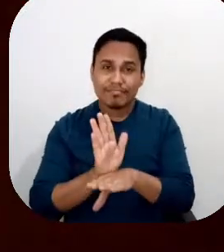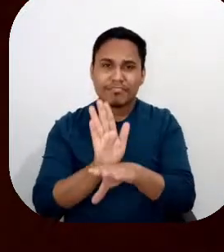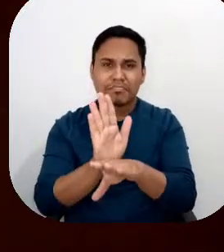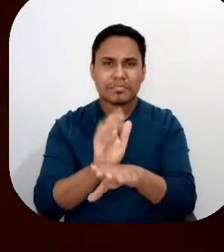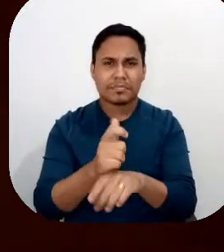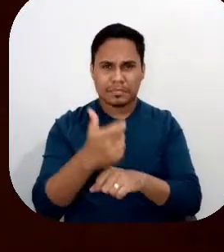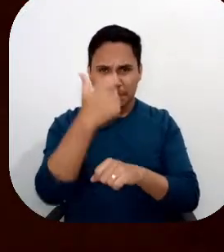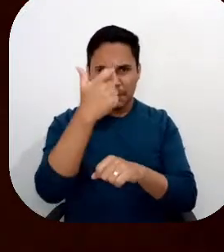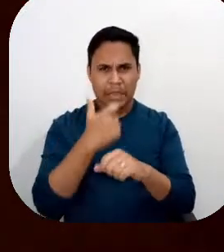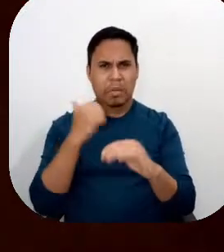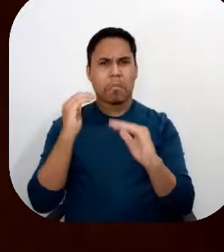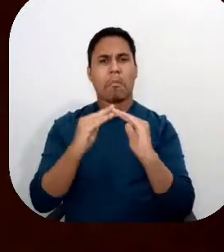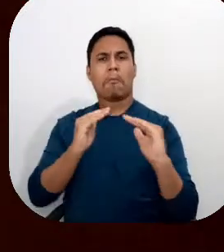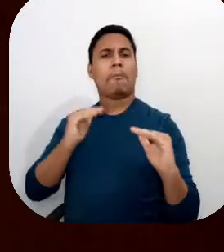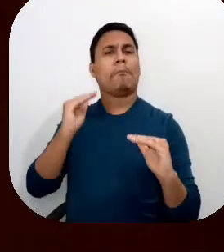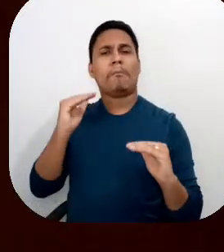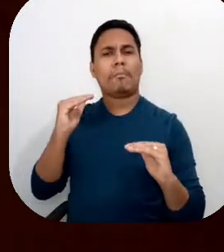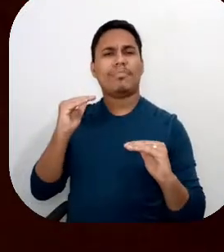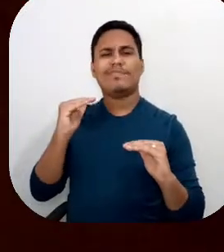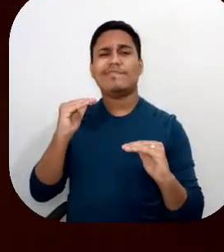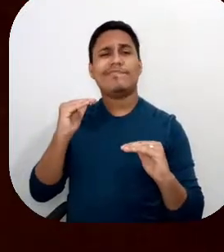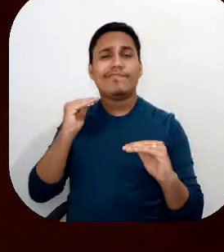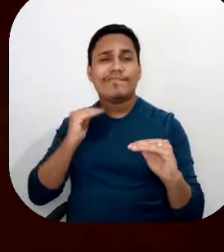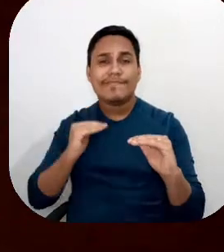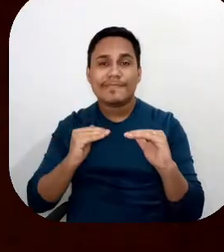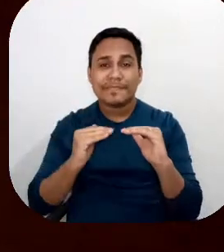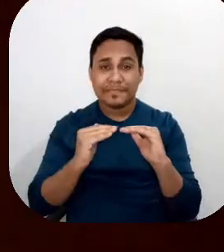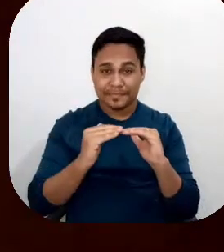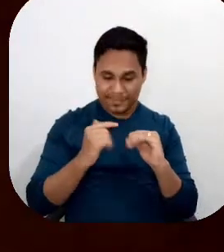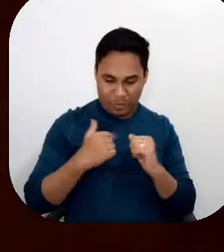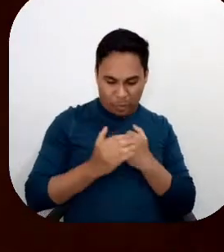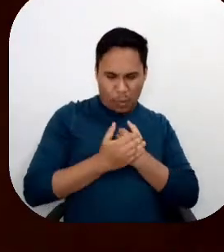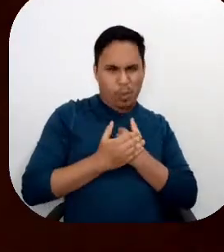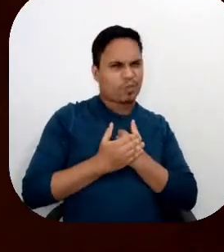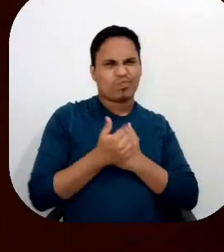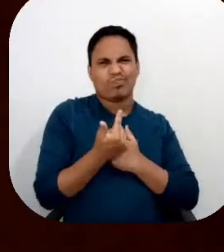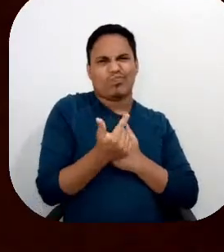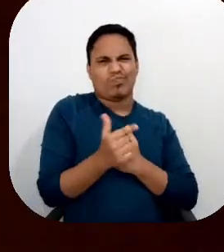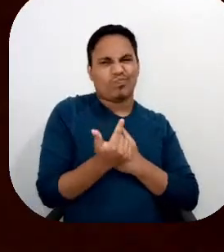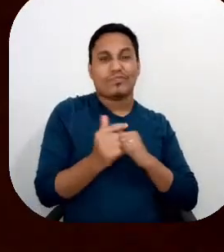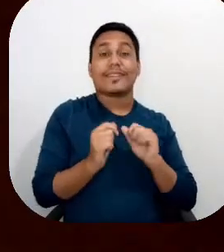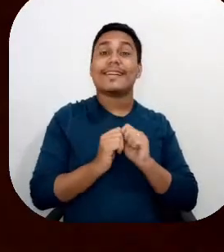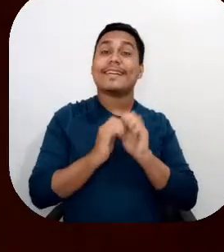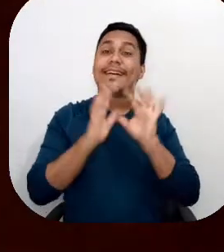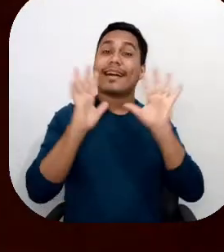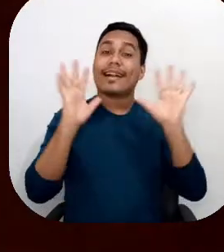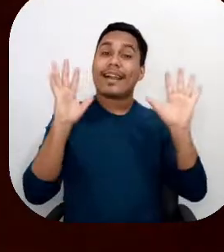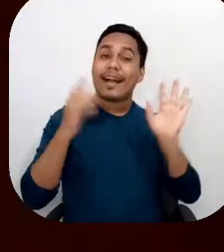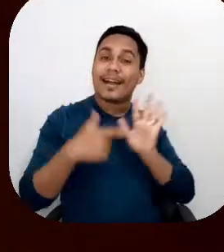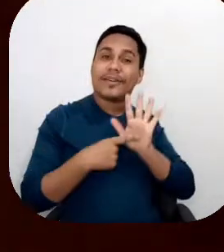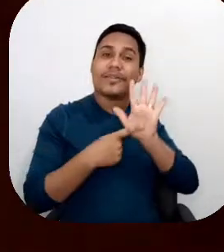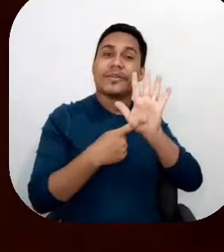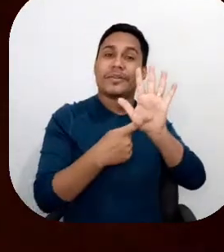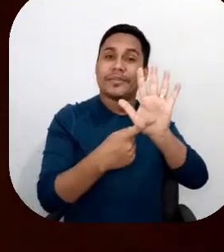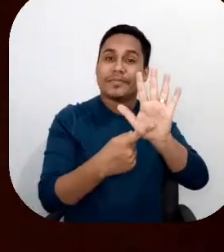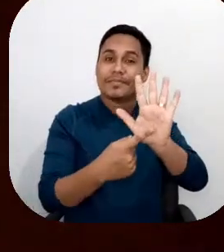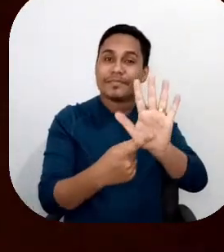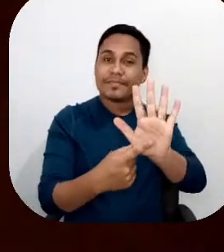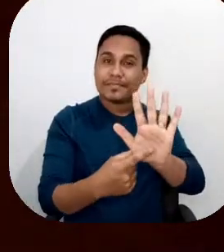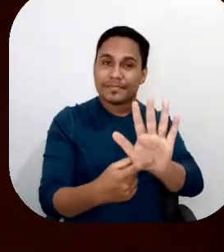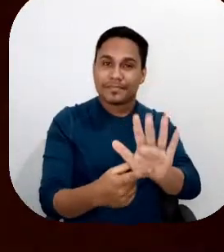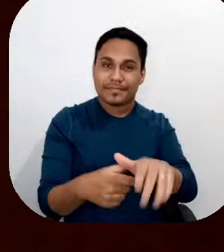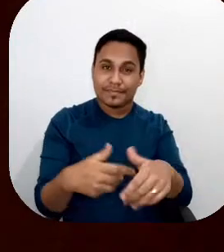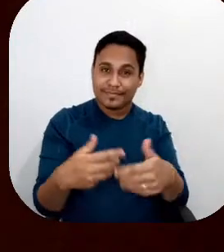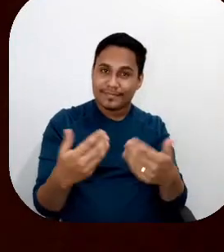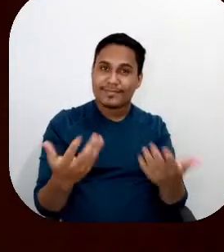não seja melhor. A vantagem é que eu jogo limpo, ou